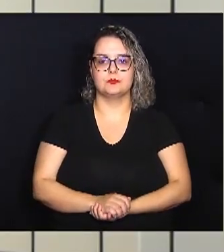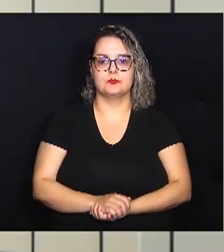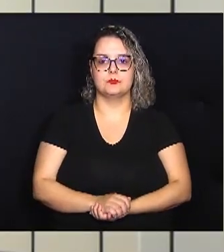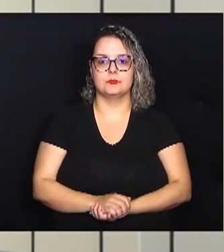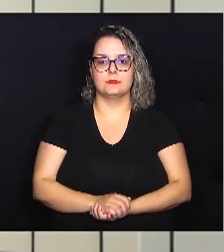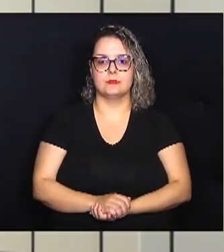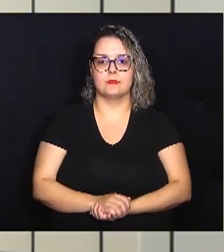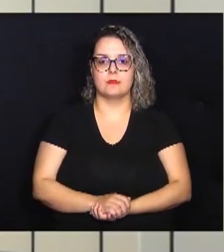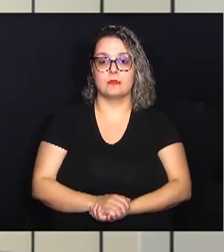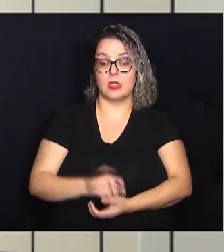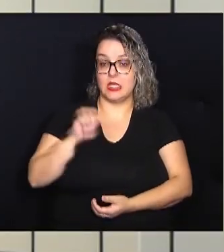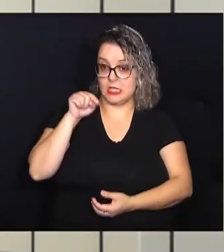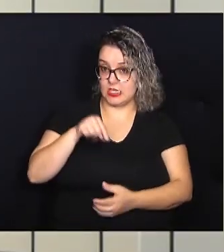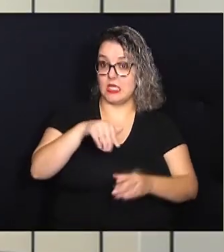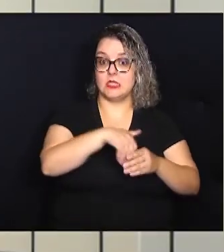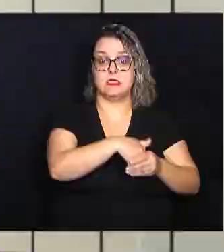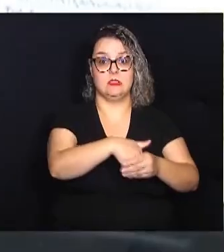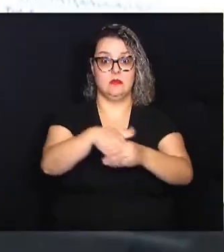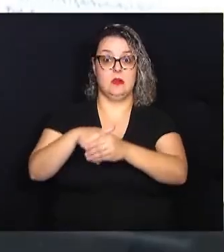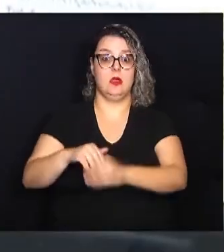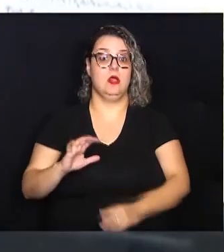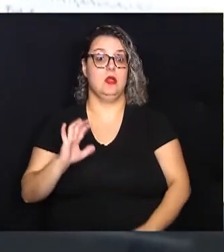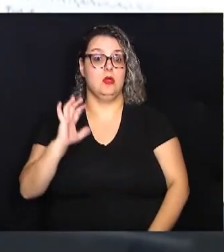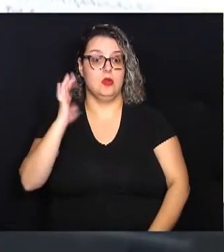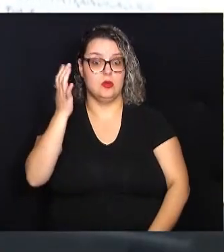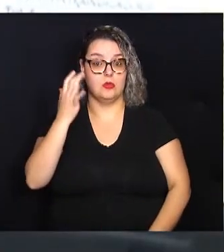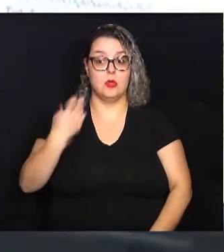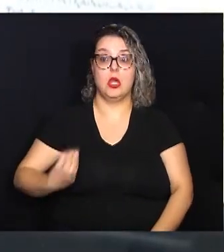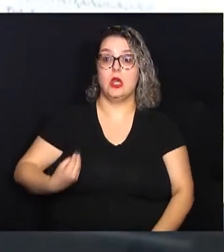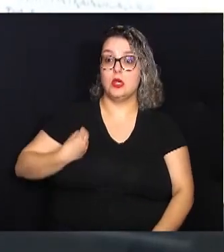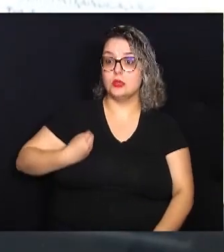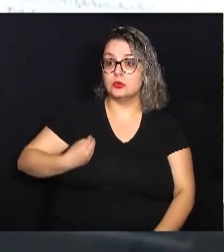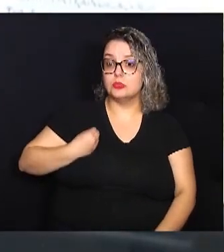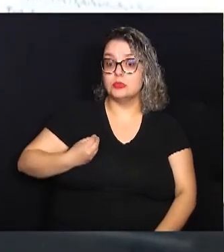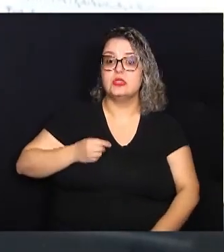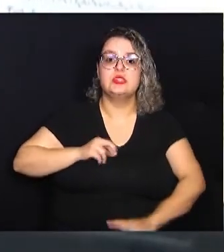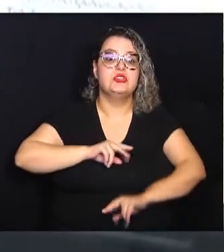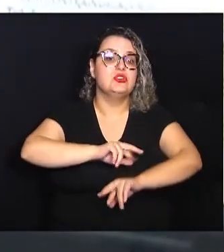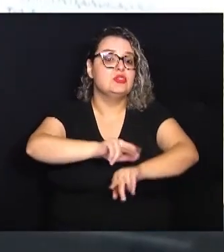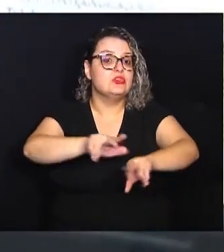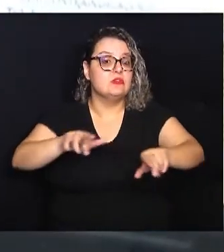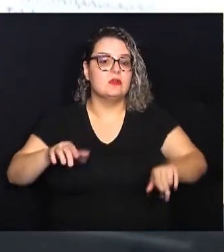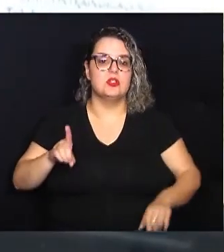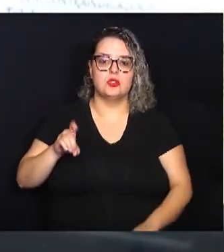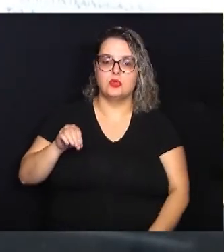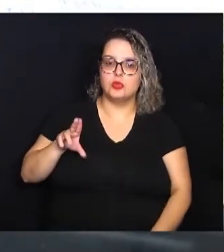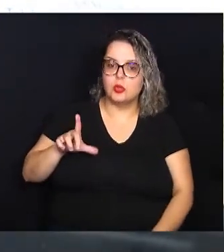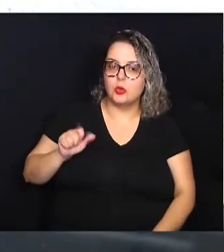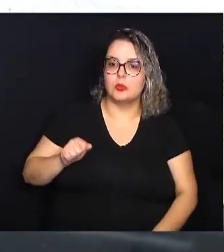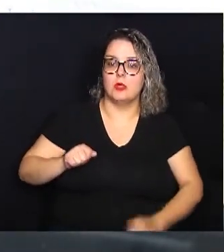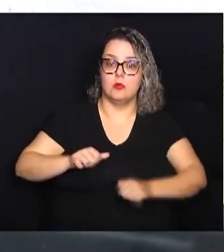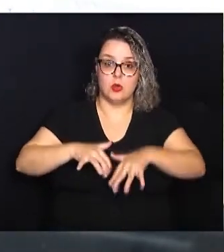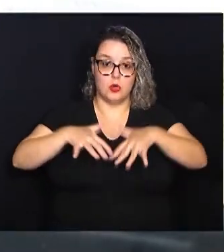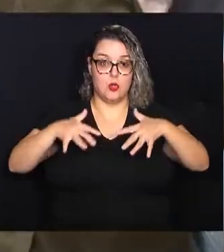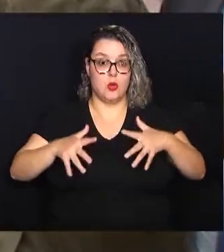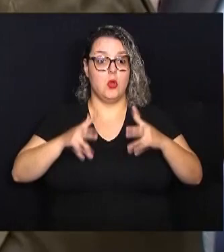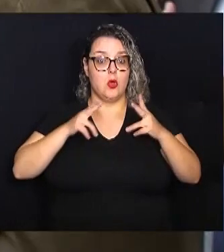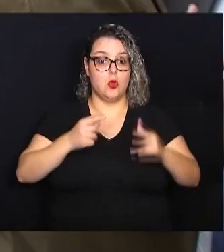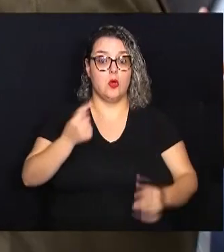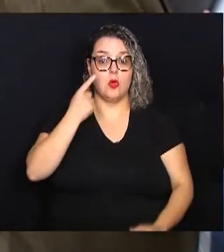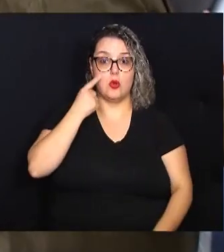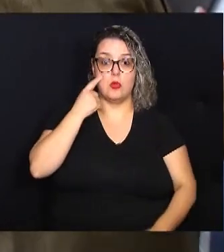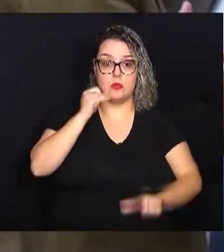E essa votação aconteceu com a presença de diversas doulas no plenário, como você acompanha